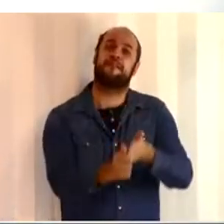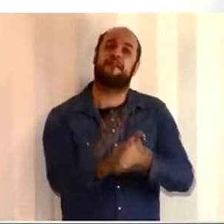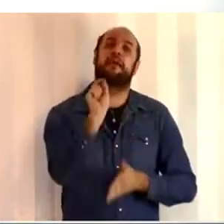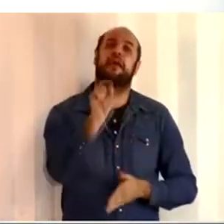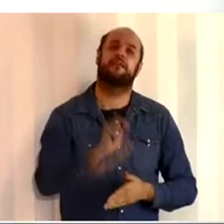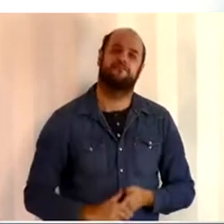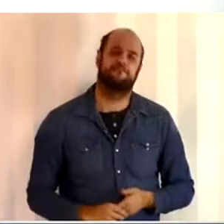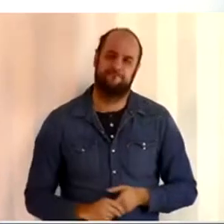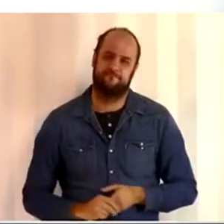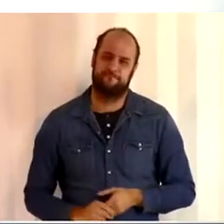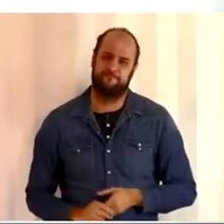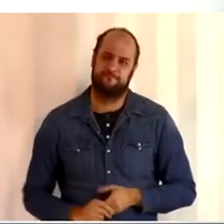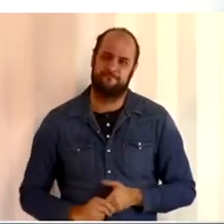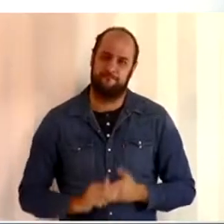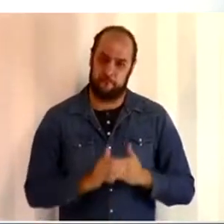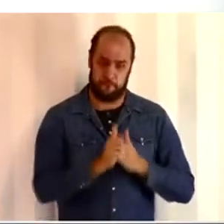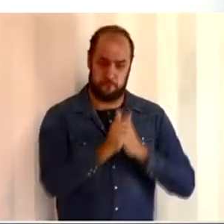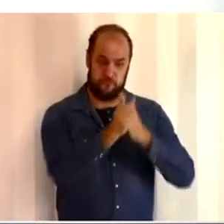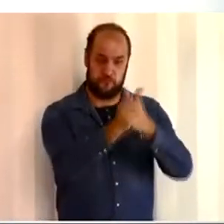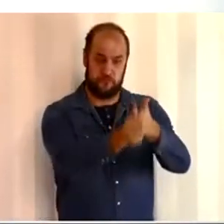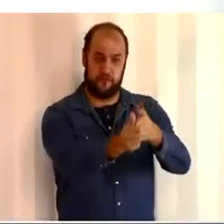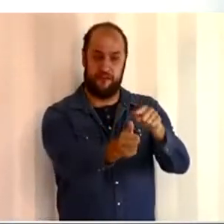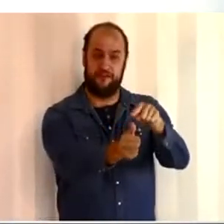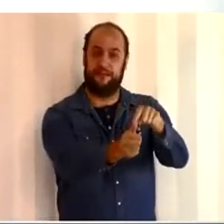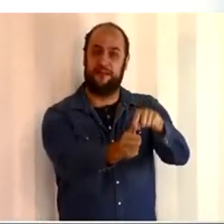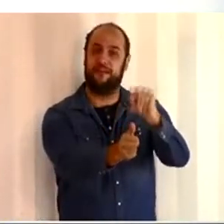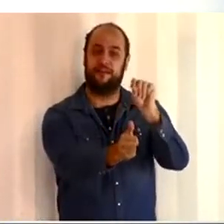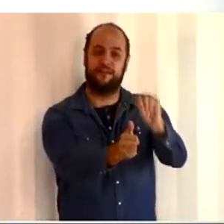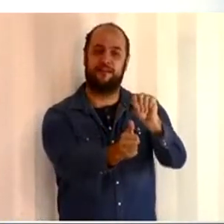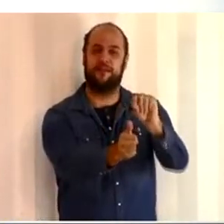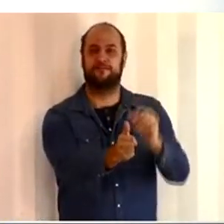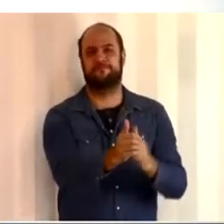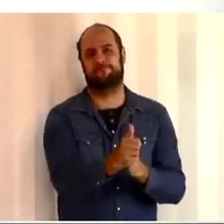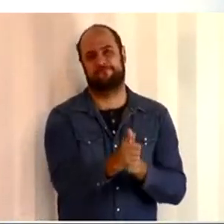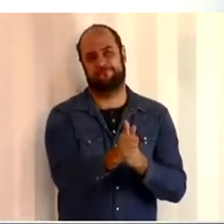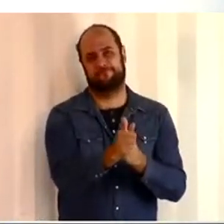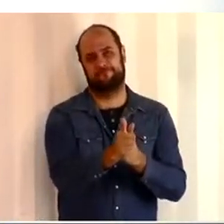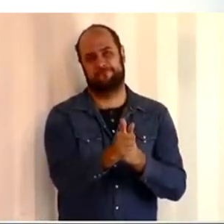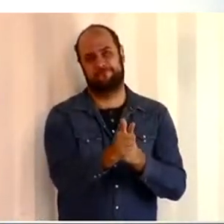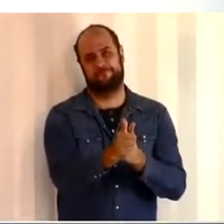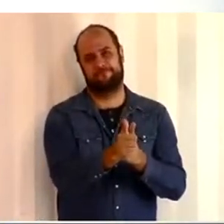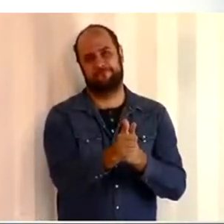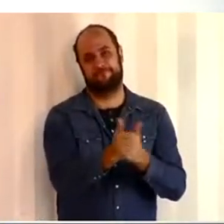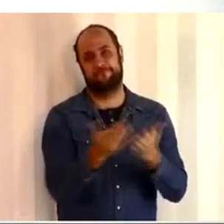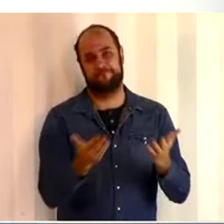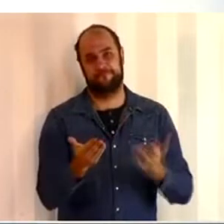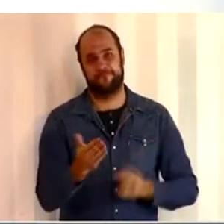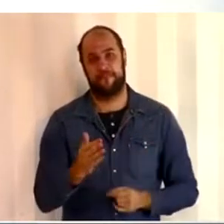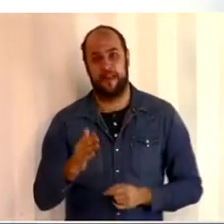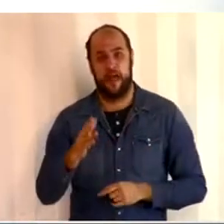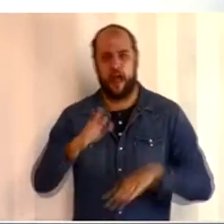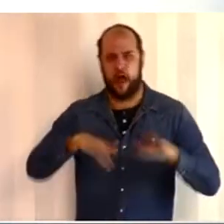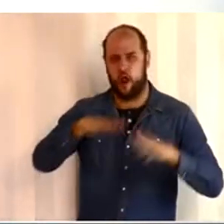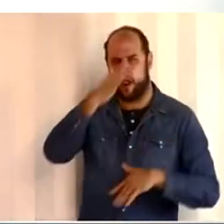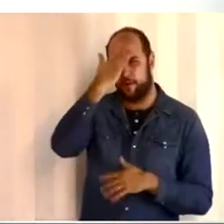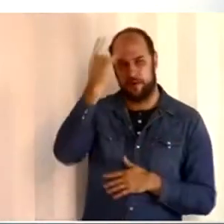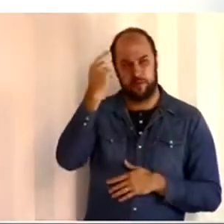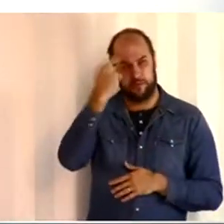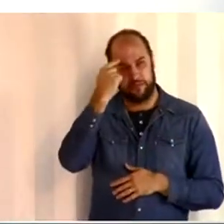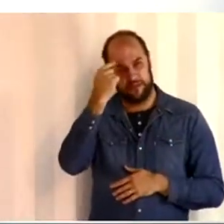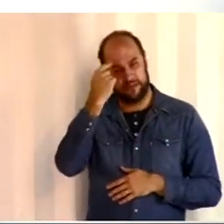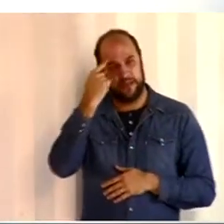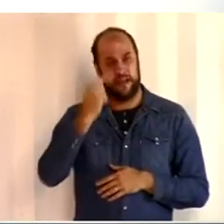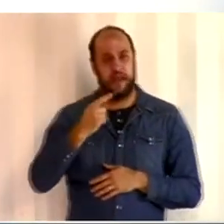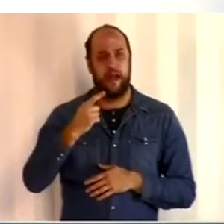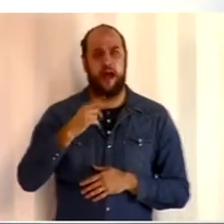a sua história? Tem pessoas que acham que Ele é o dono da vida. Nós já aprendemos hoje pela manhã que não é assim. Nós não